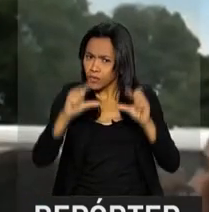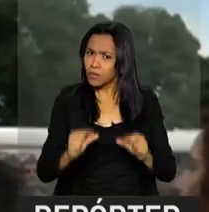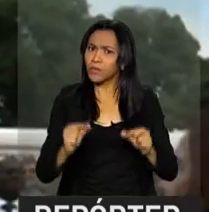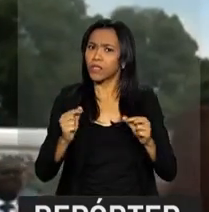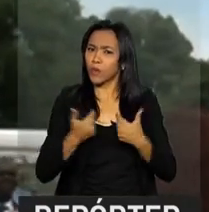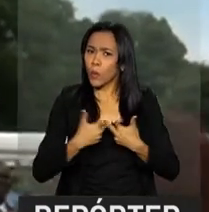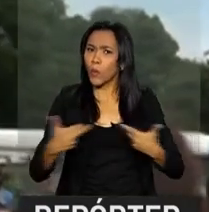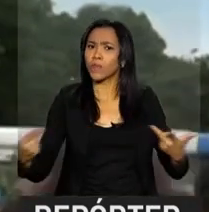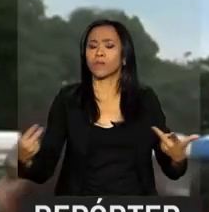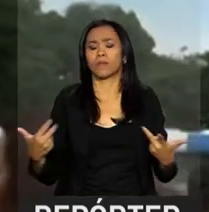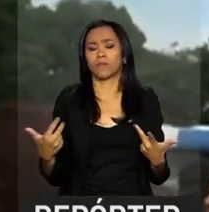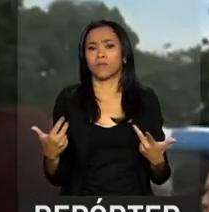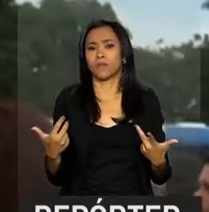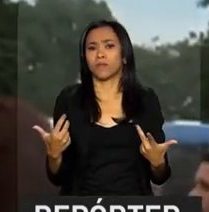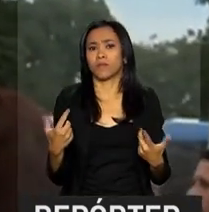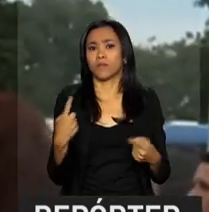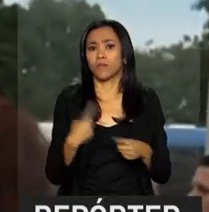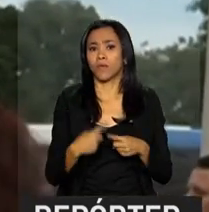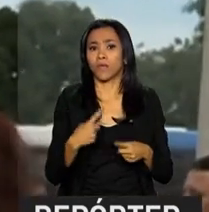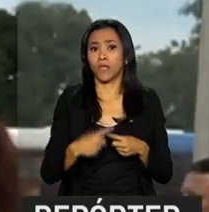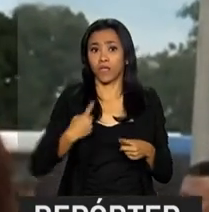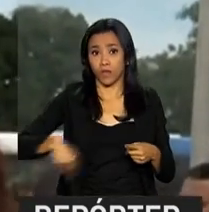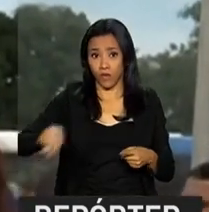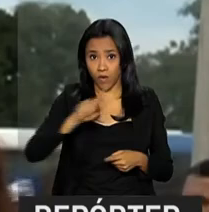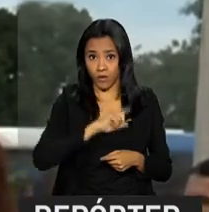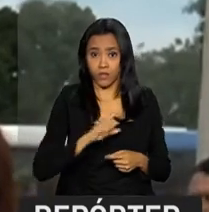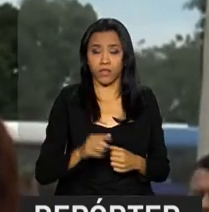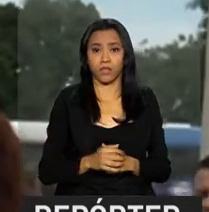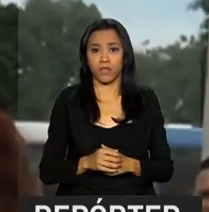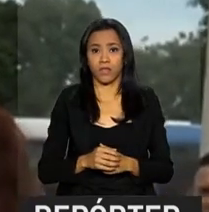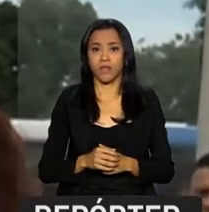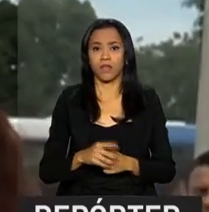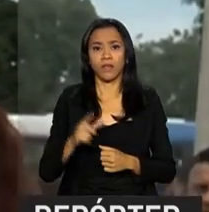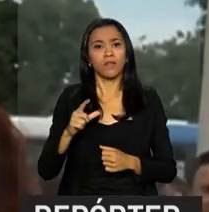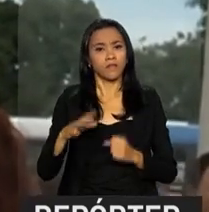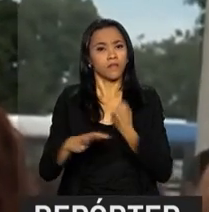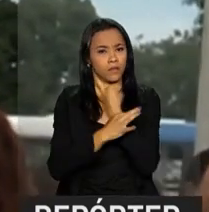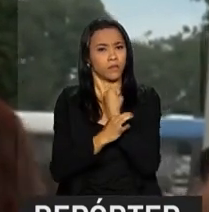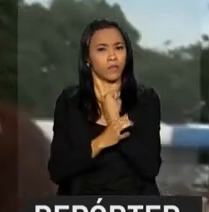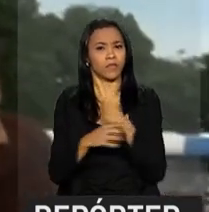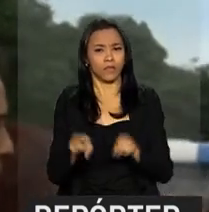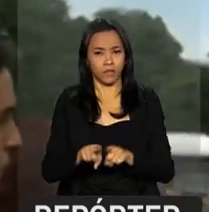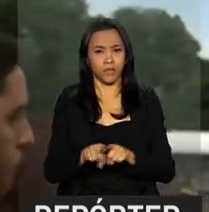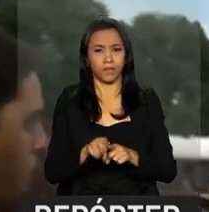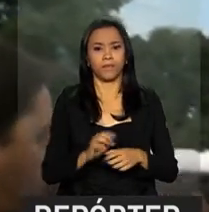Porque a gente pega aí, e segurança também, né?